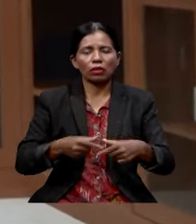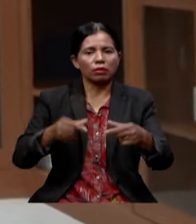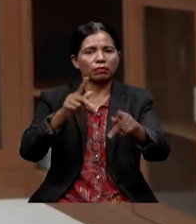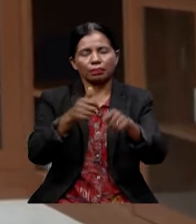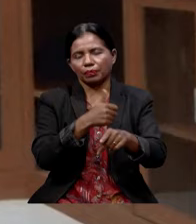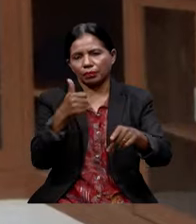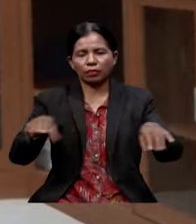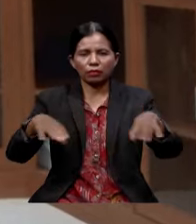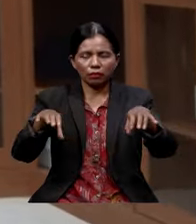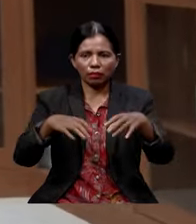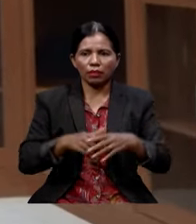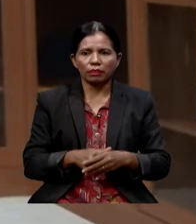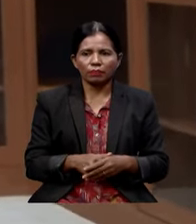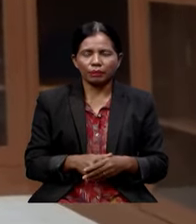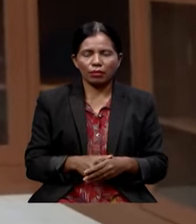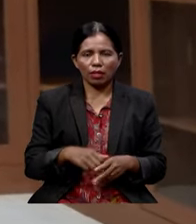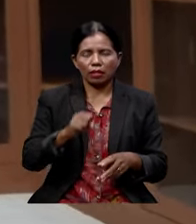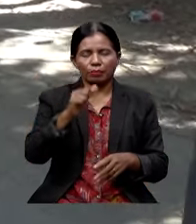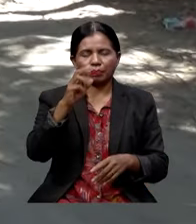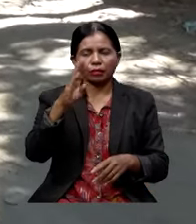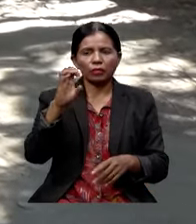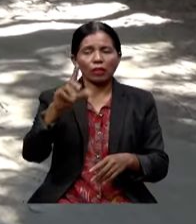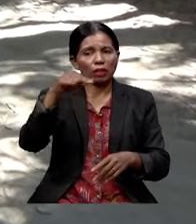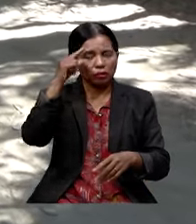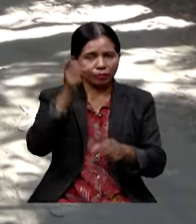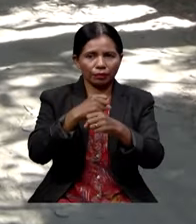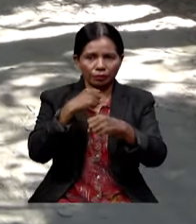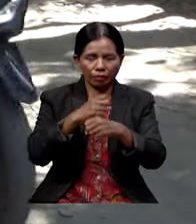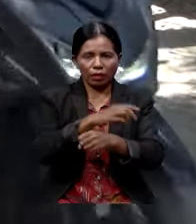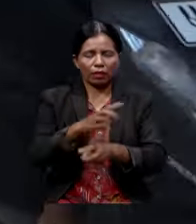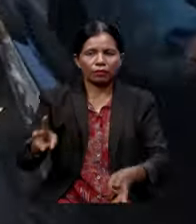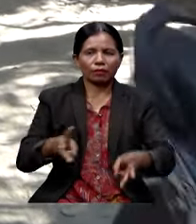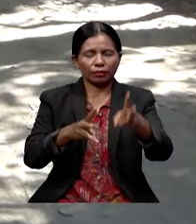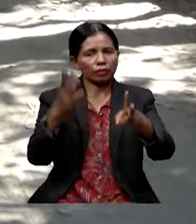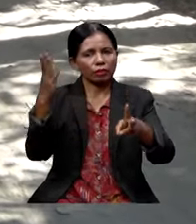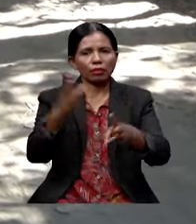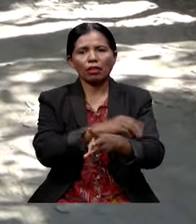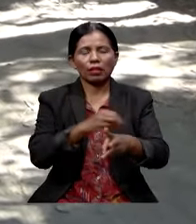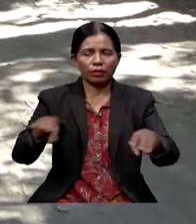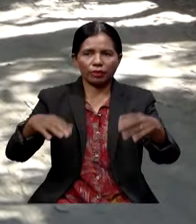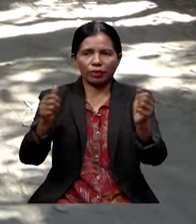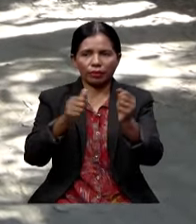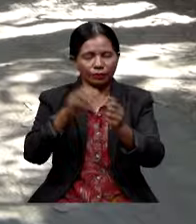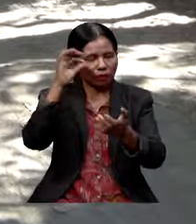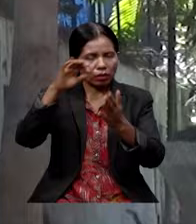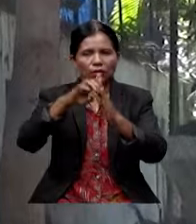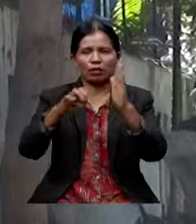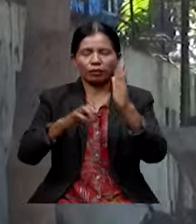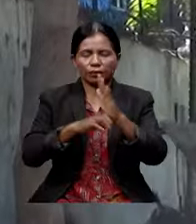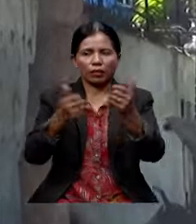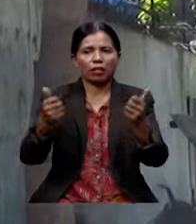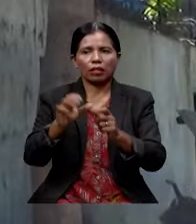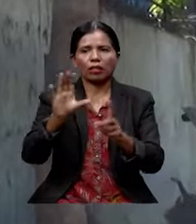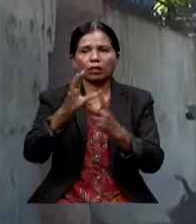faz serviço Samuel Marçal Actuir, Governo se halomos alargamento para estrada refere, bebe se coordena o secretário de Estado, Arte e